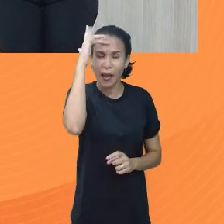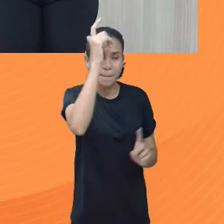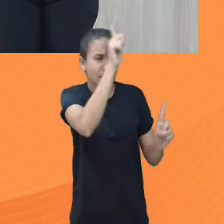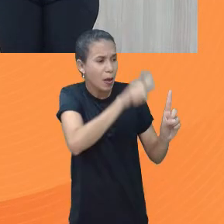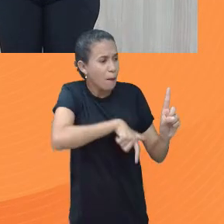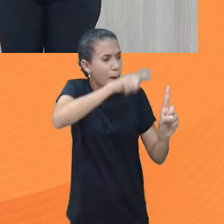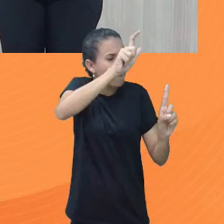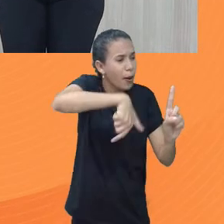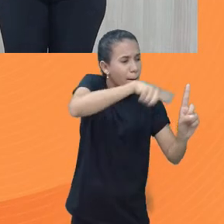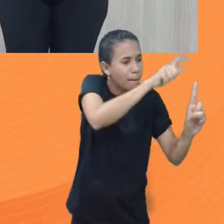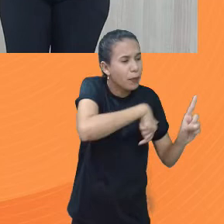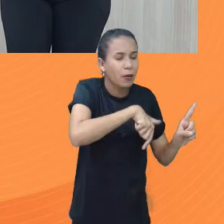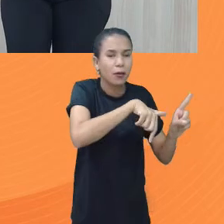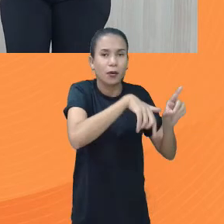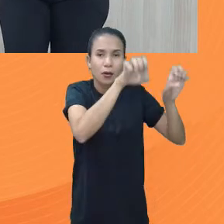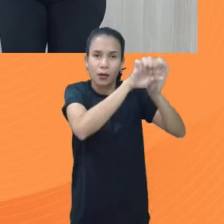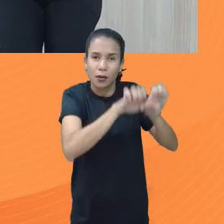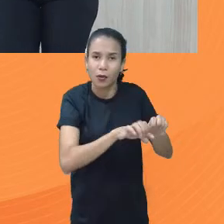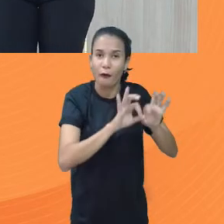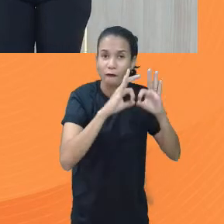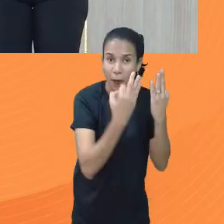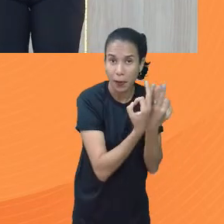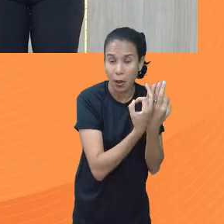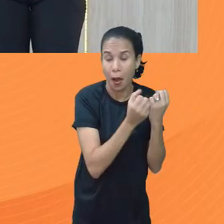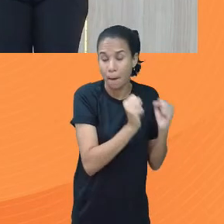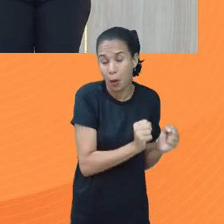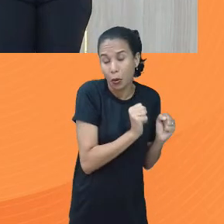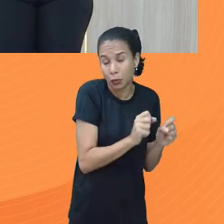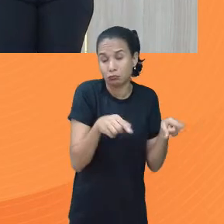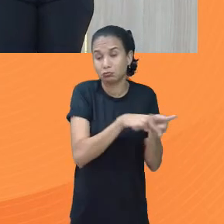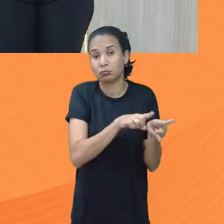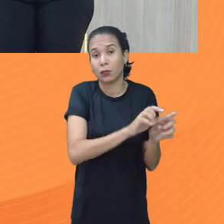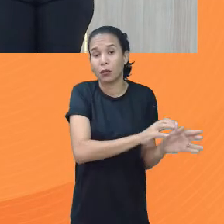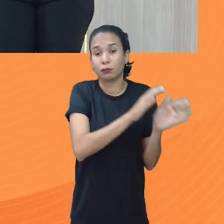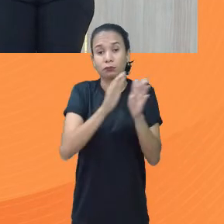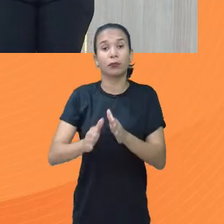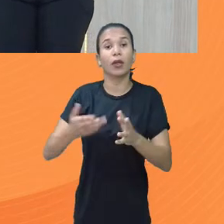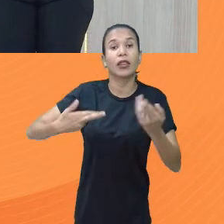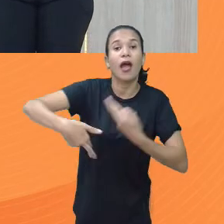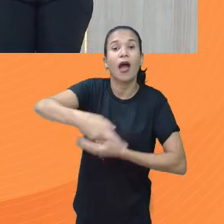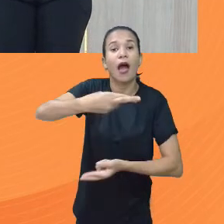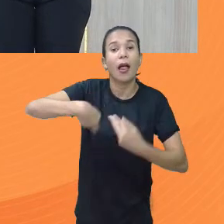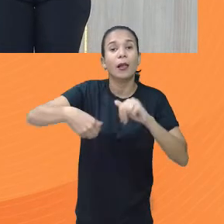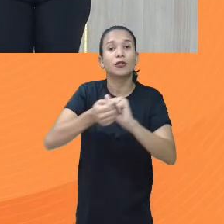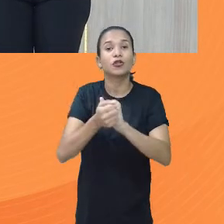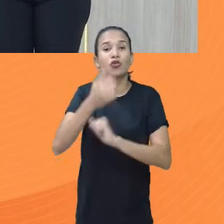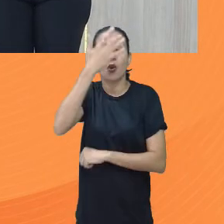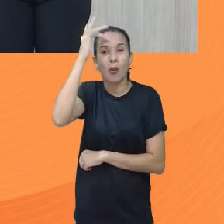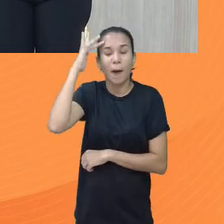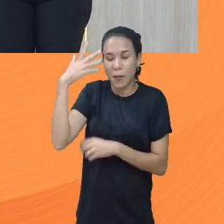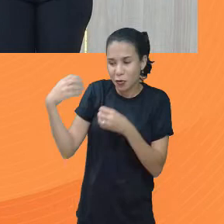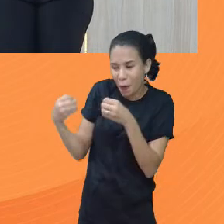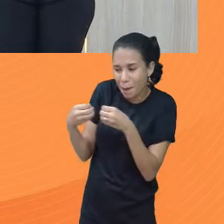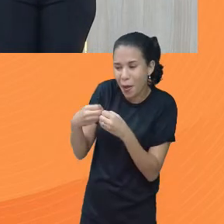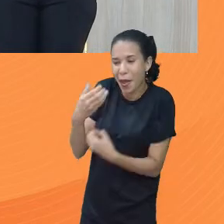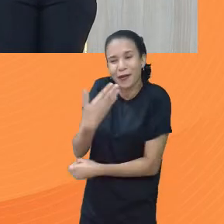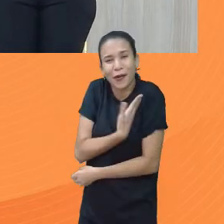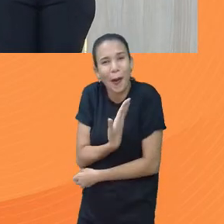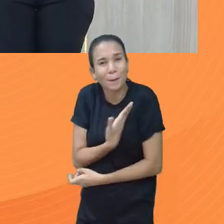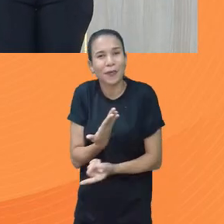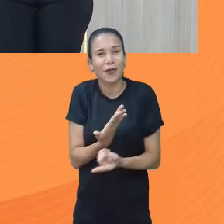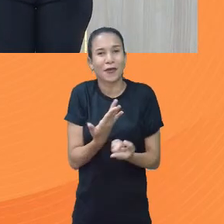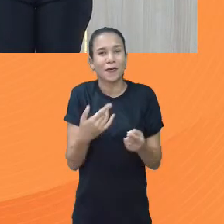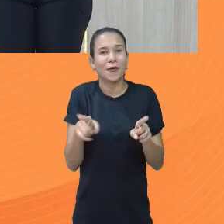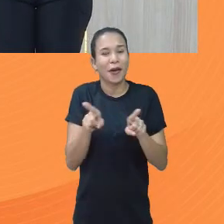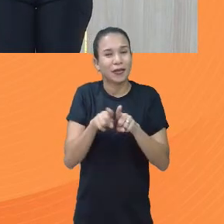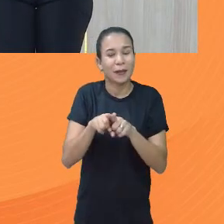que estruturam essa família. A gente pode trabalhar na relação que ele tem com as pessoas mais próximas, a gente pode trabalhar